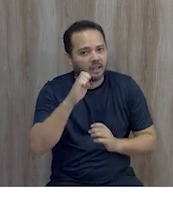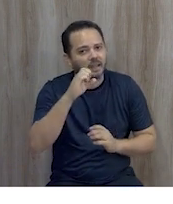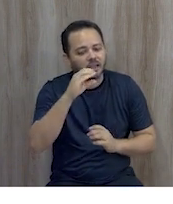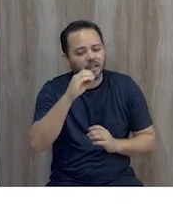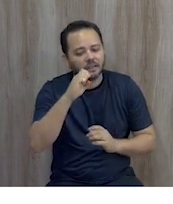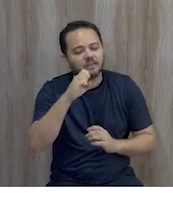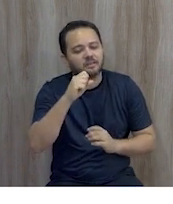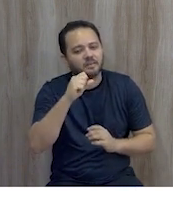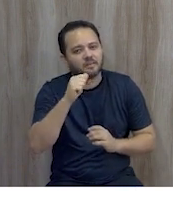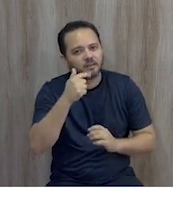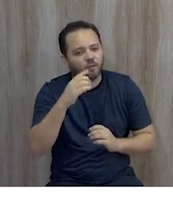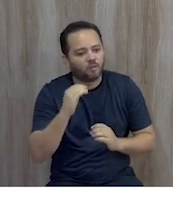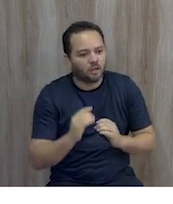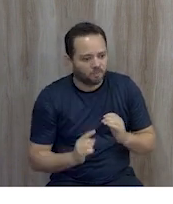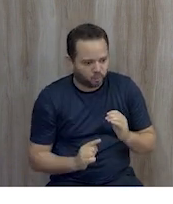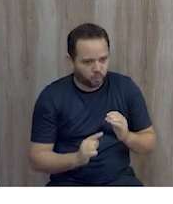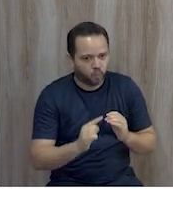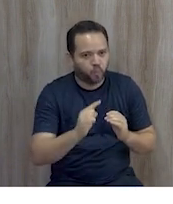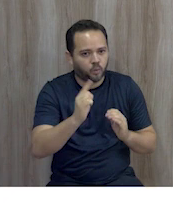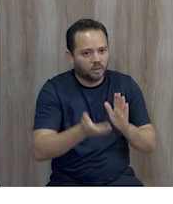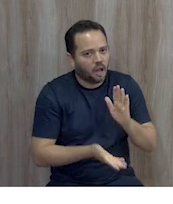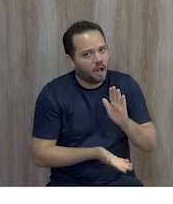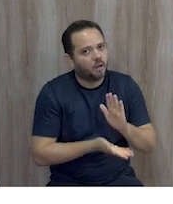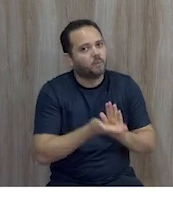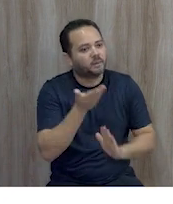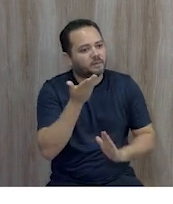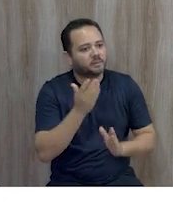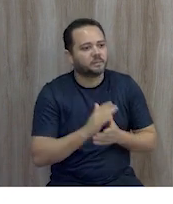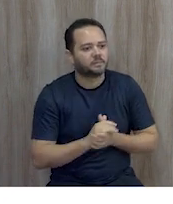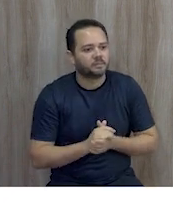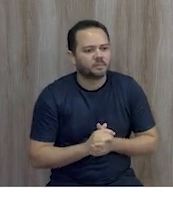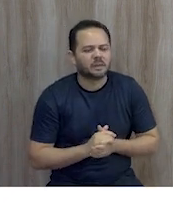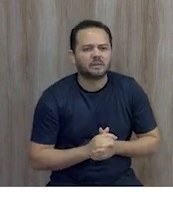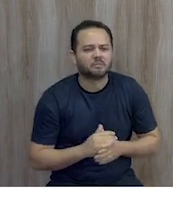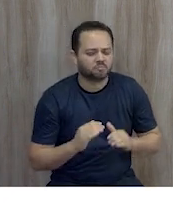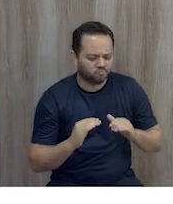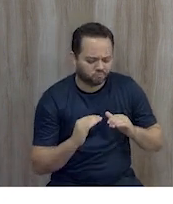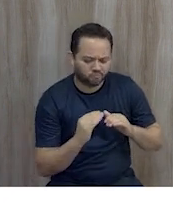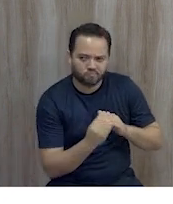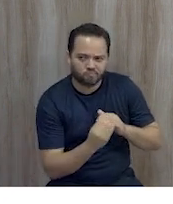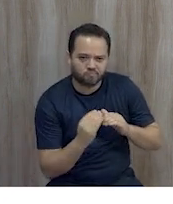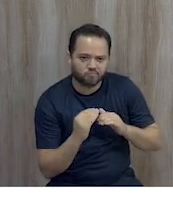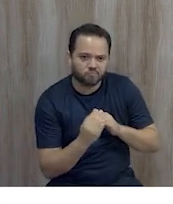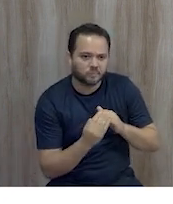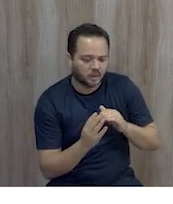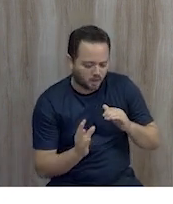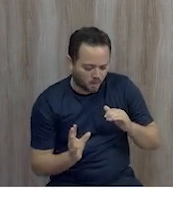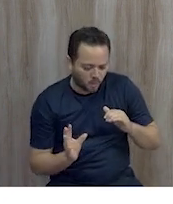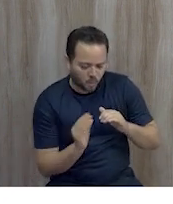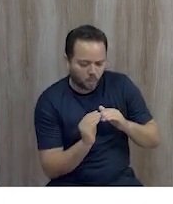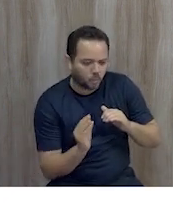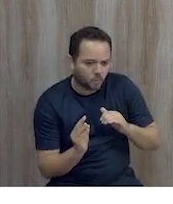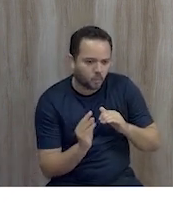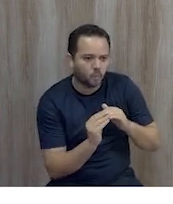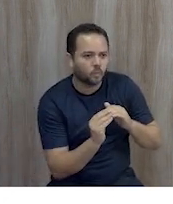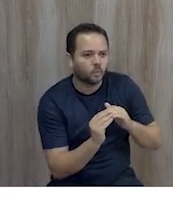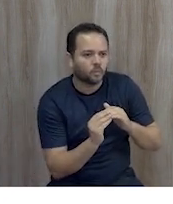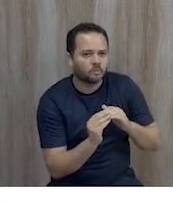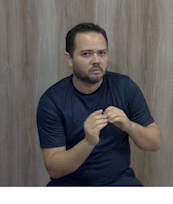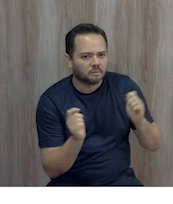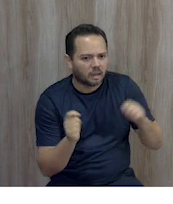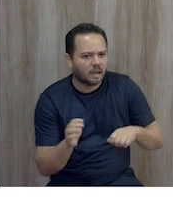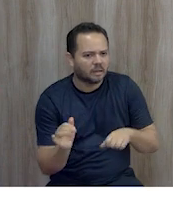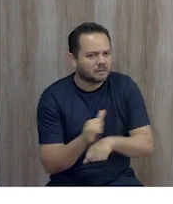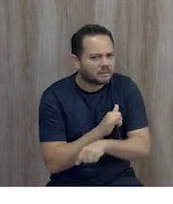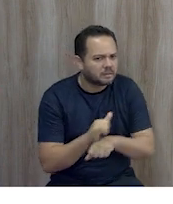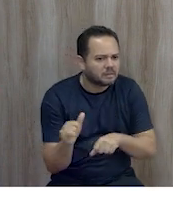durante o tempo. Quando fazer recobrimento radicular? Porque nem em todos os casos eu consigo lançar mão de técnica